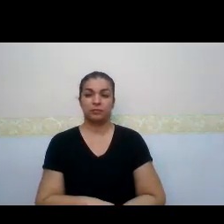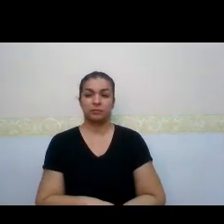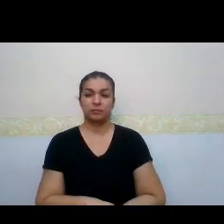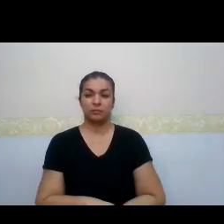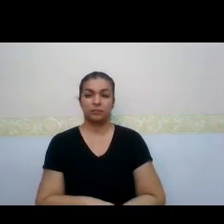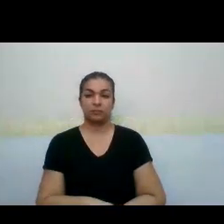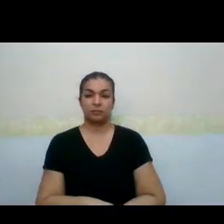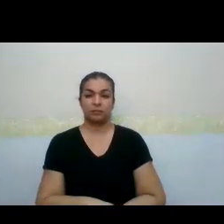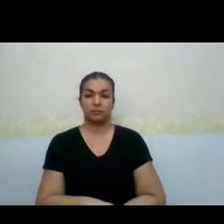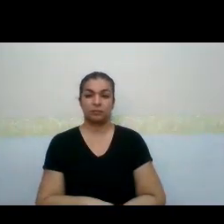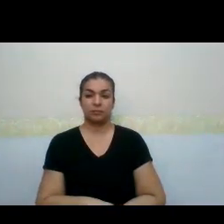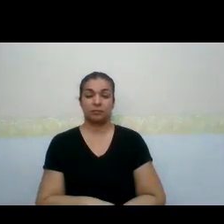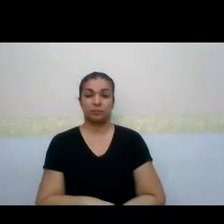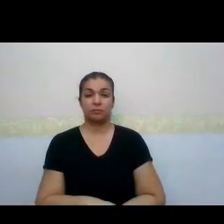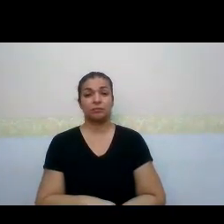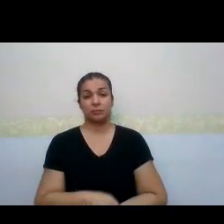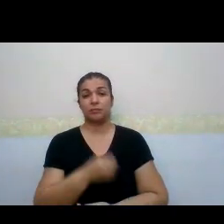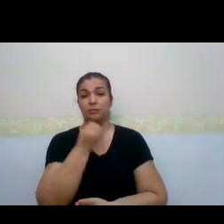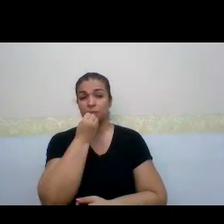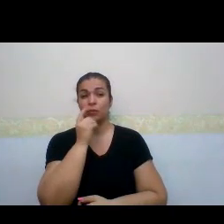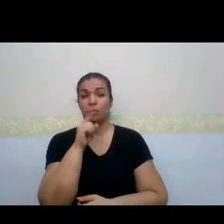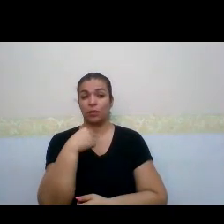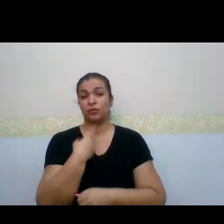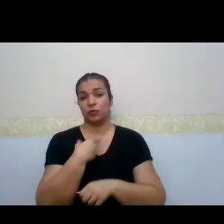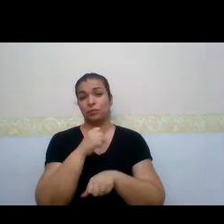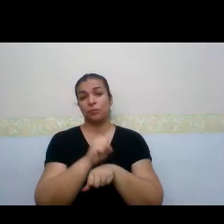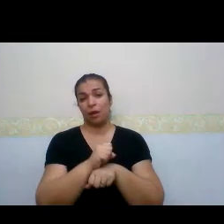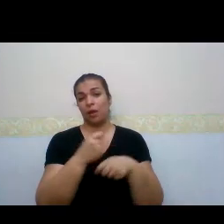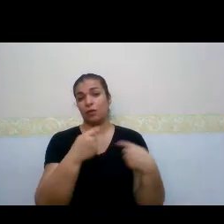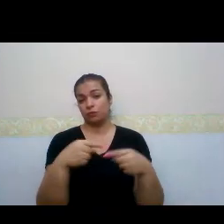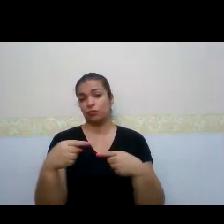Eu acho bom a gente parar e fazer essa discussão.